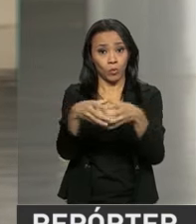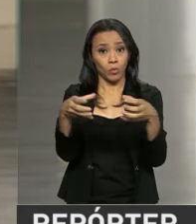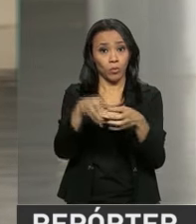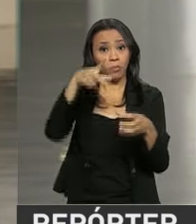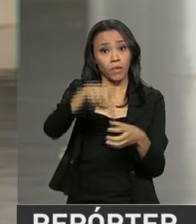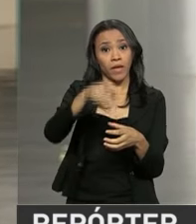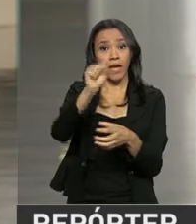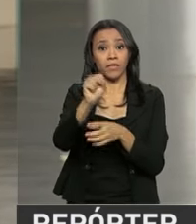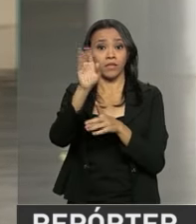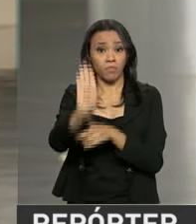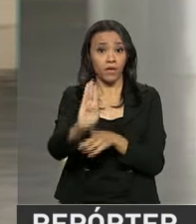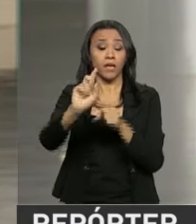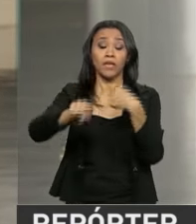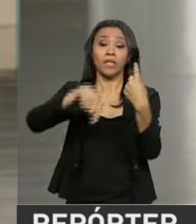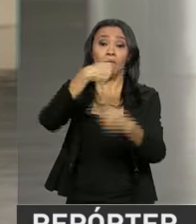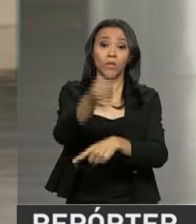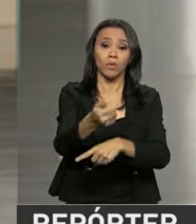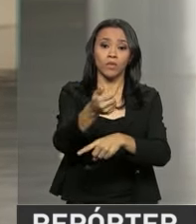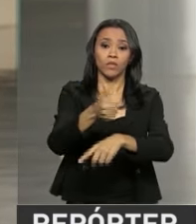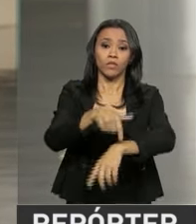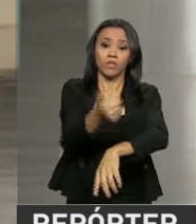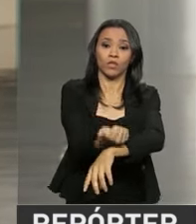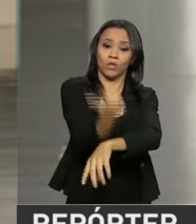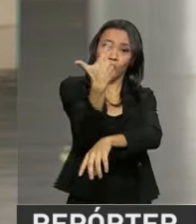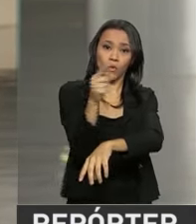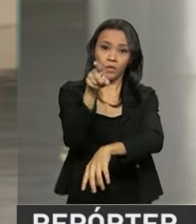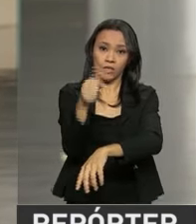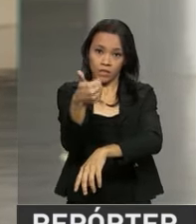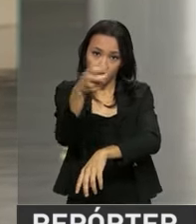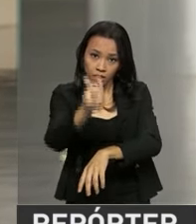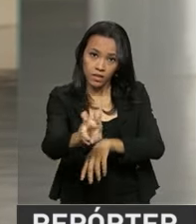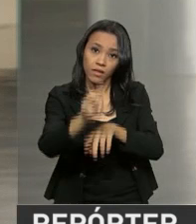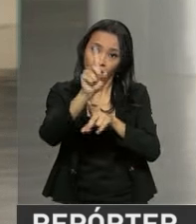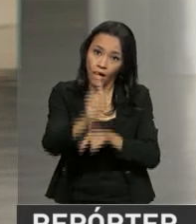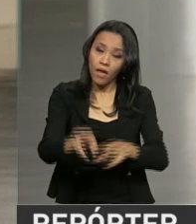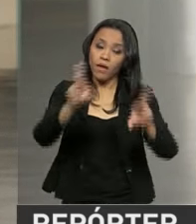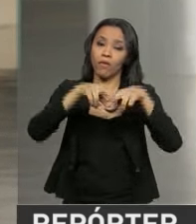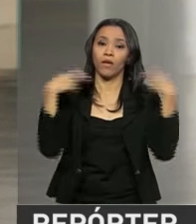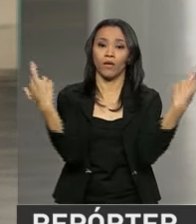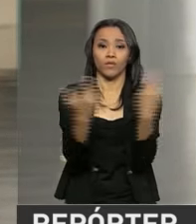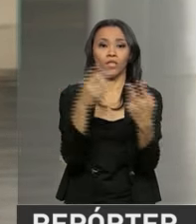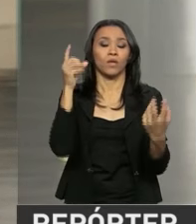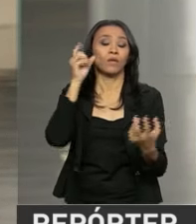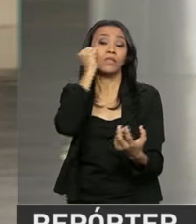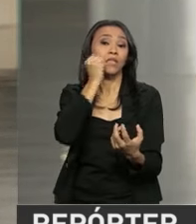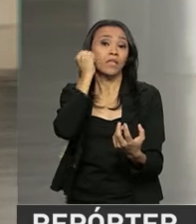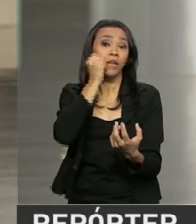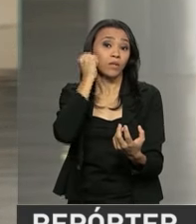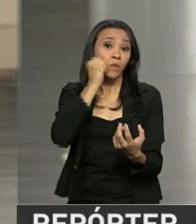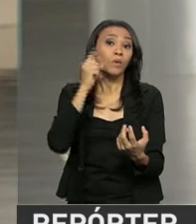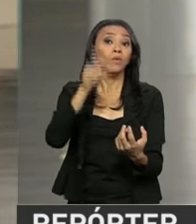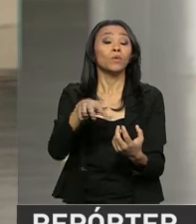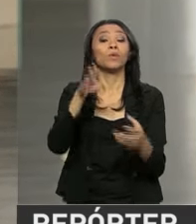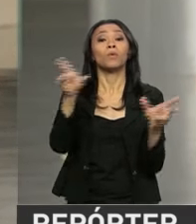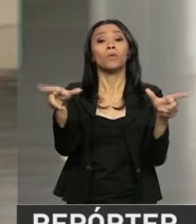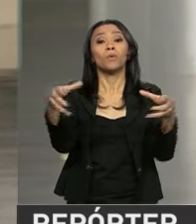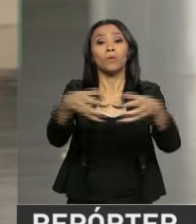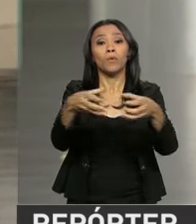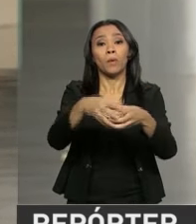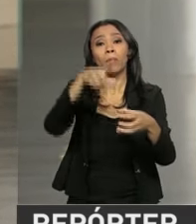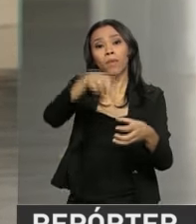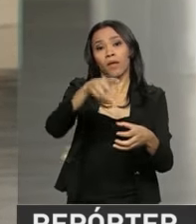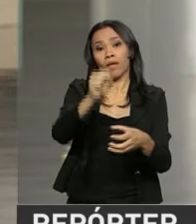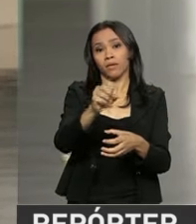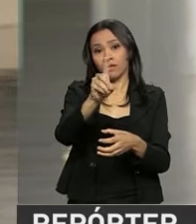do PSB, e a partir de meio-dia e 15, a reunião é com o senador José Aníbal, do PSDB de São Paulo. E olha, Jaime, numa